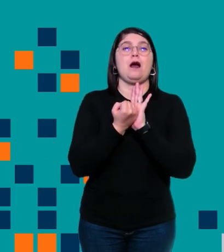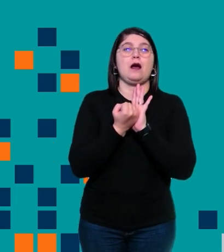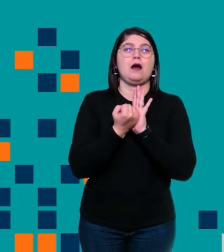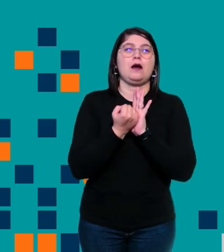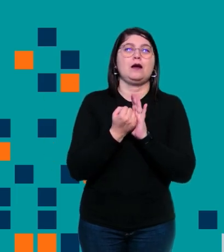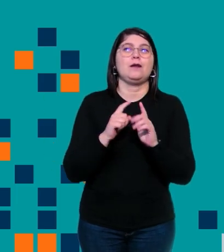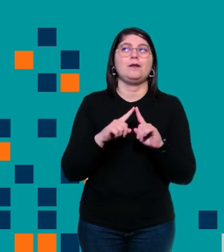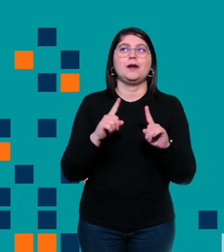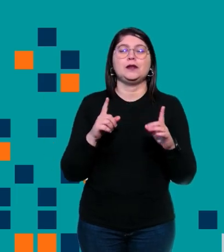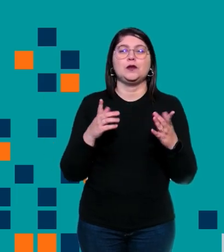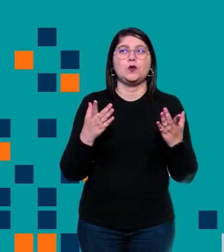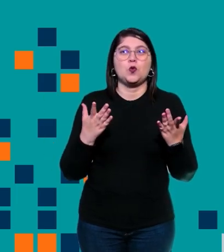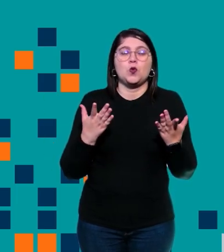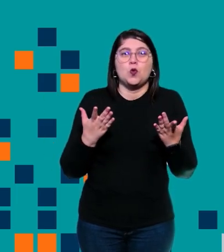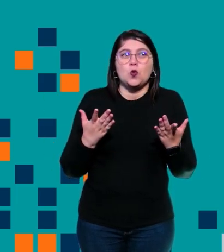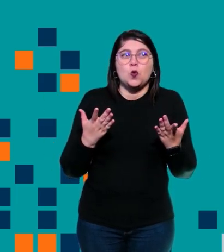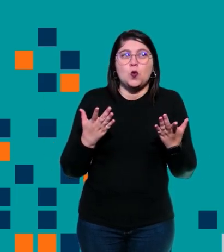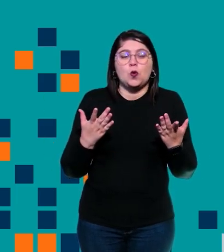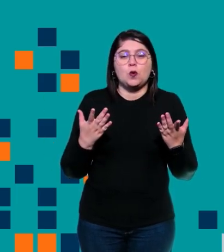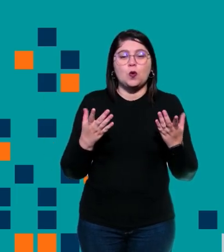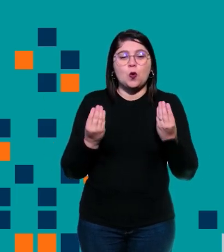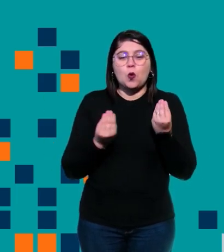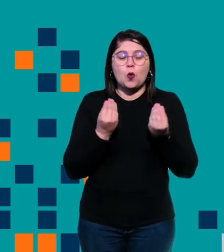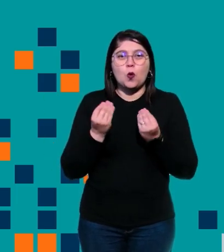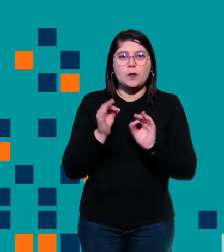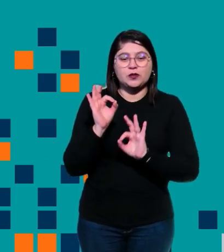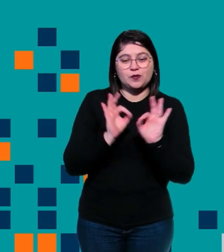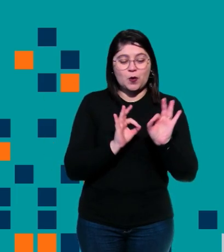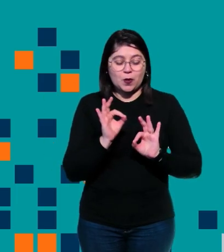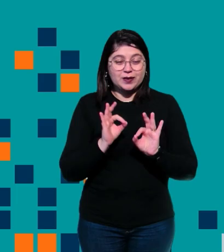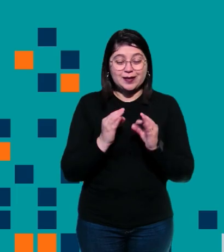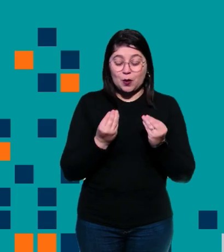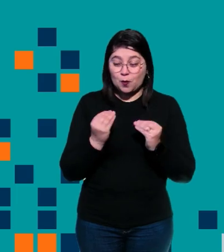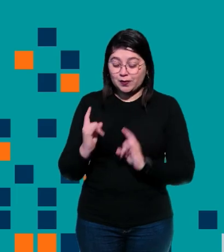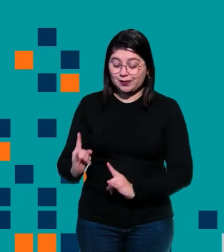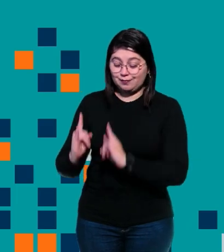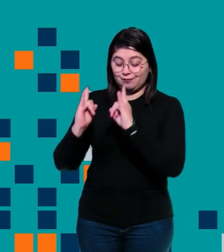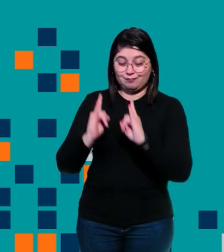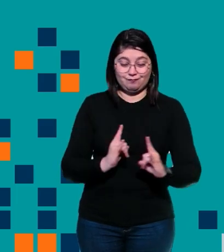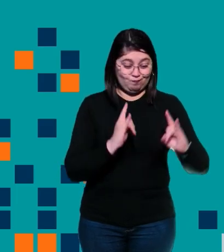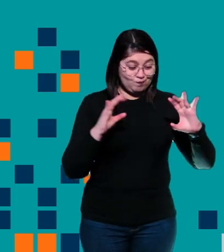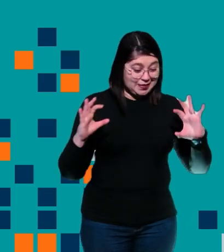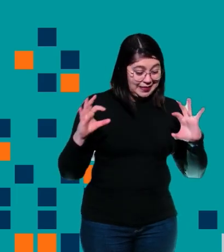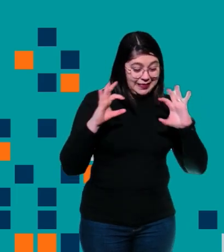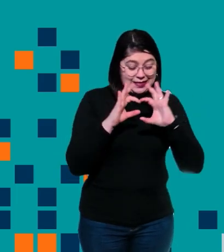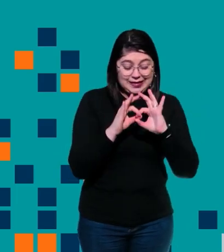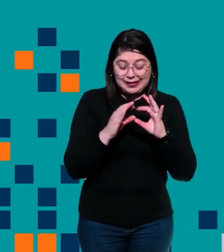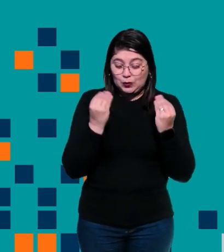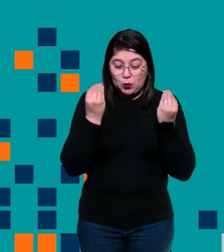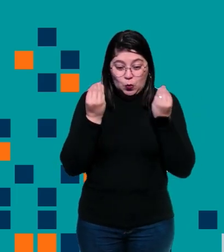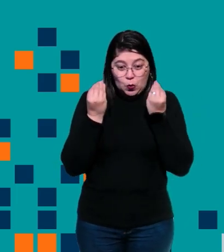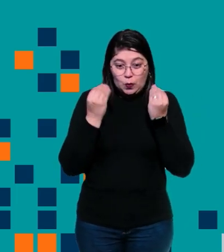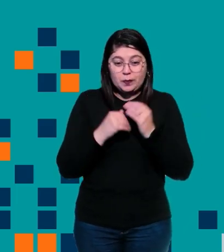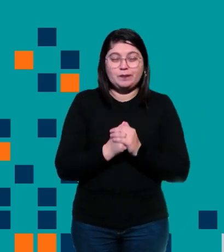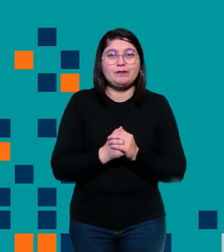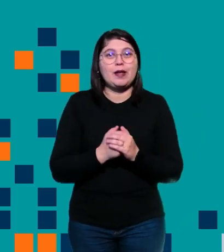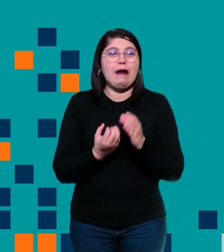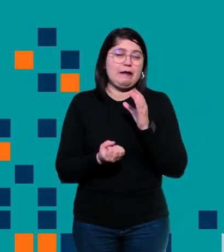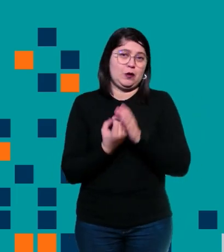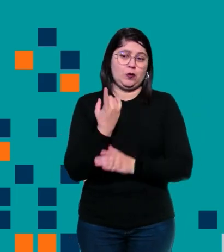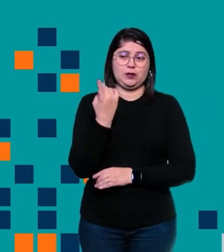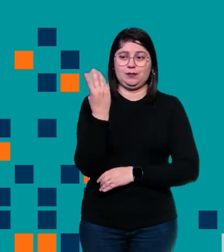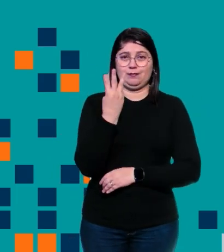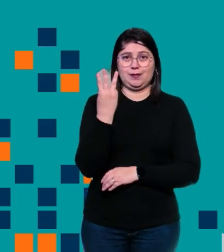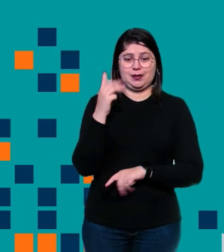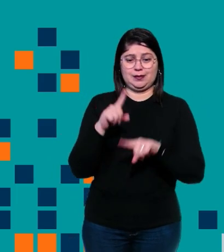um palacete, um prédio modernista do lado, como é que a gente vai juntar e fazer um ícone, né? Então, a gente criou esse terceiro